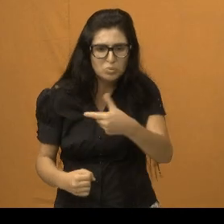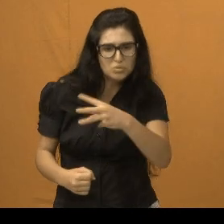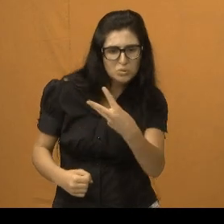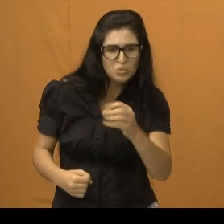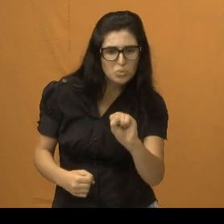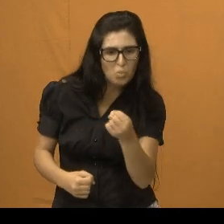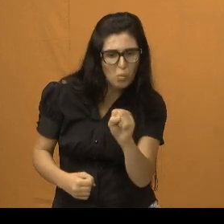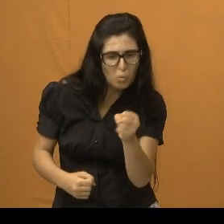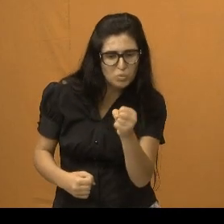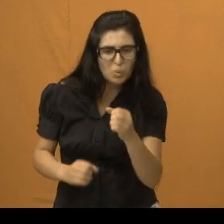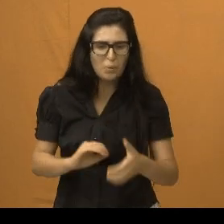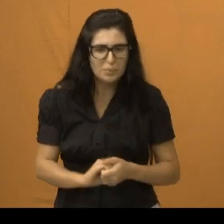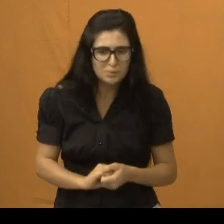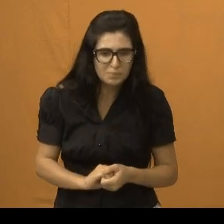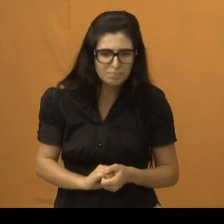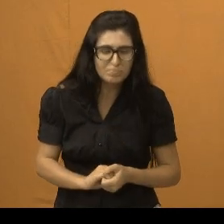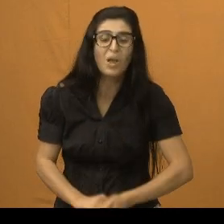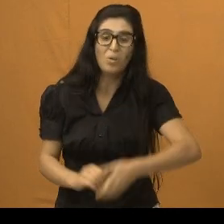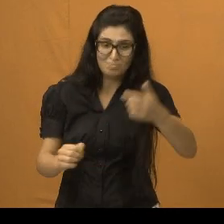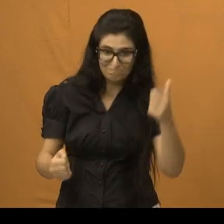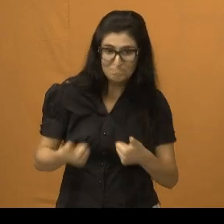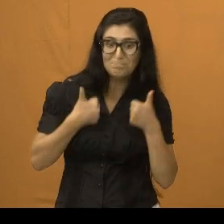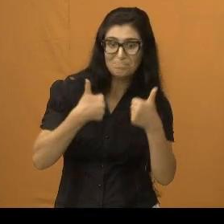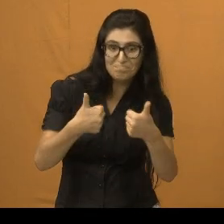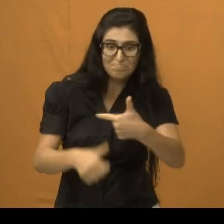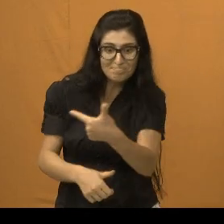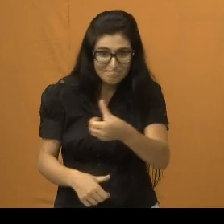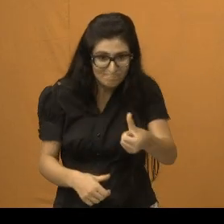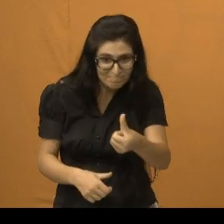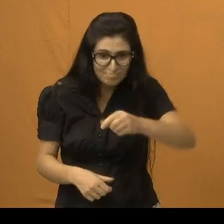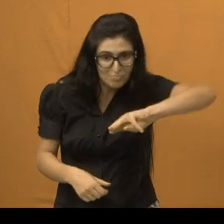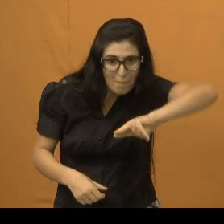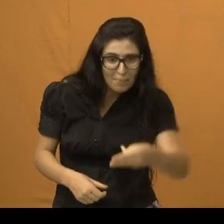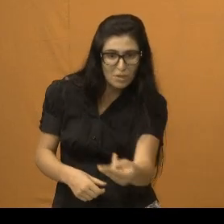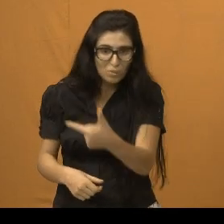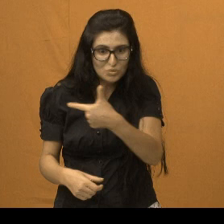112.238.000, na qual realizou-se